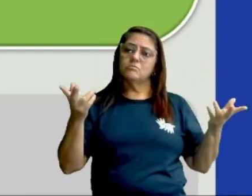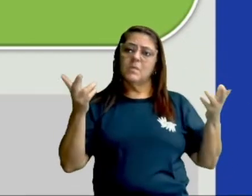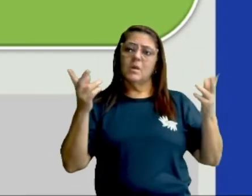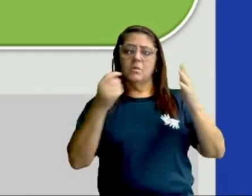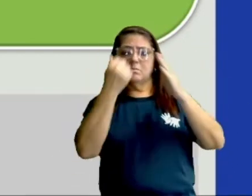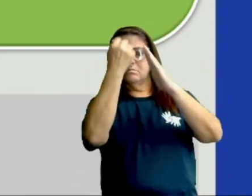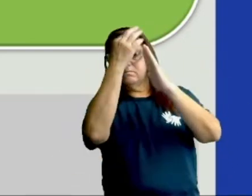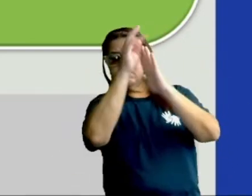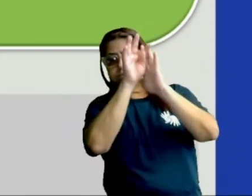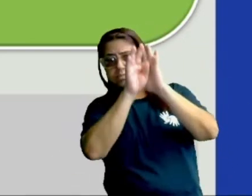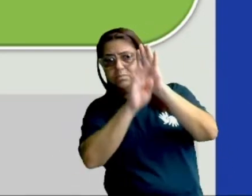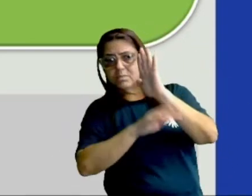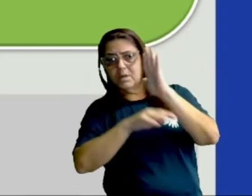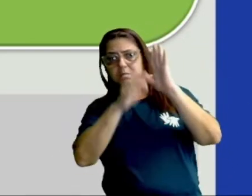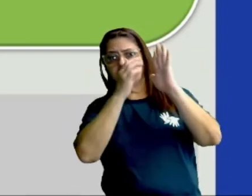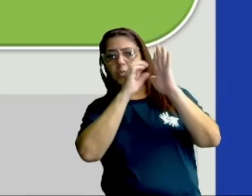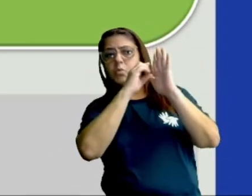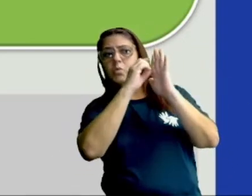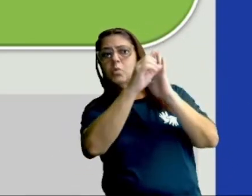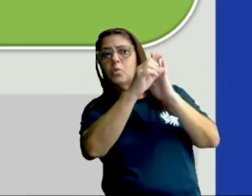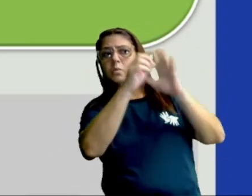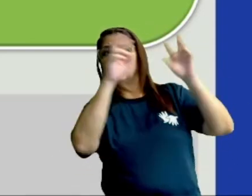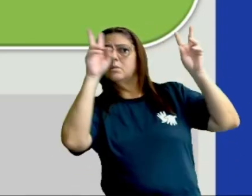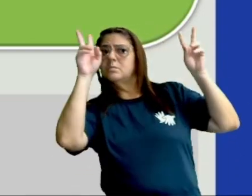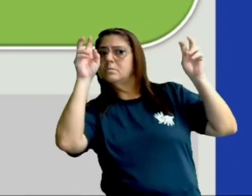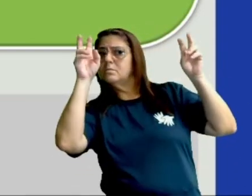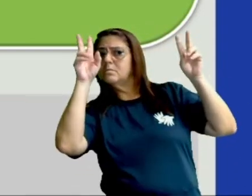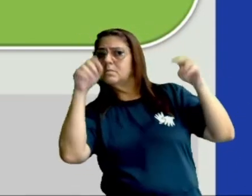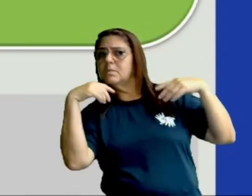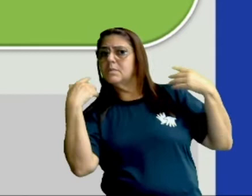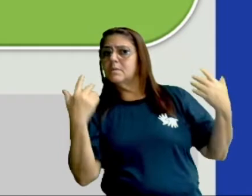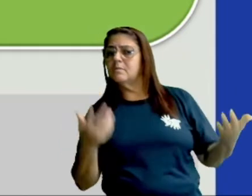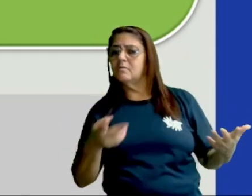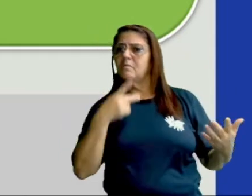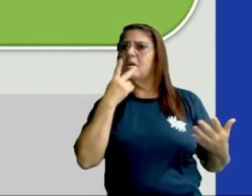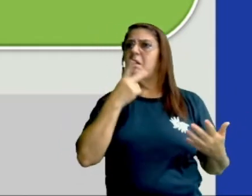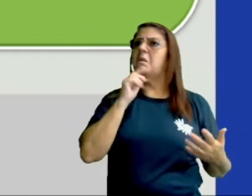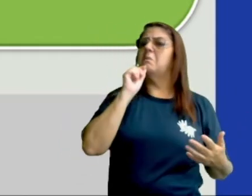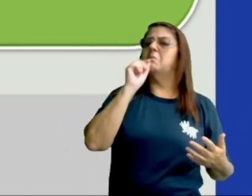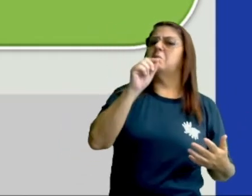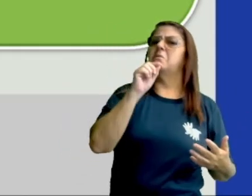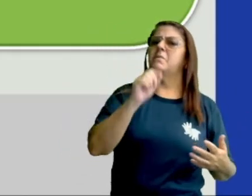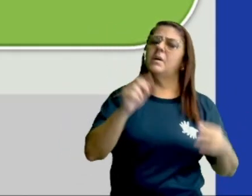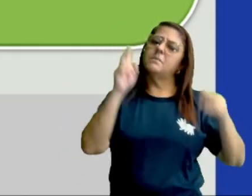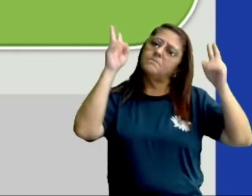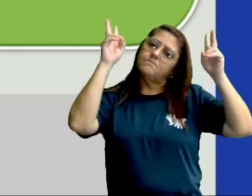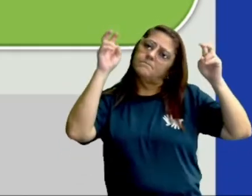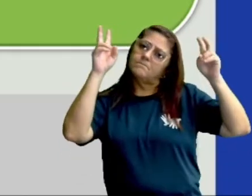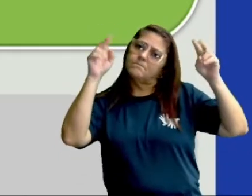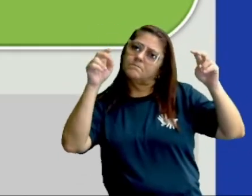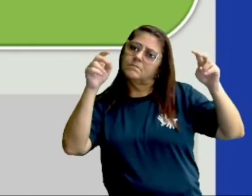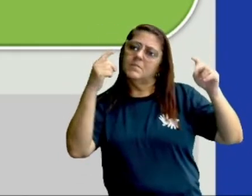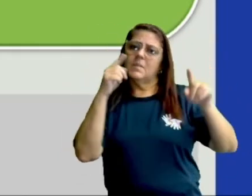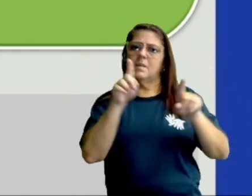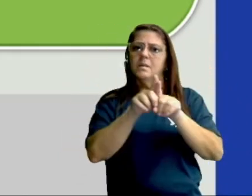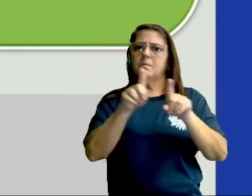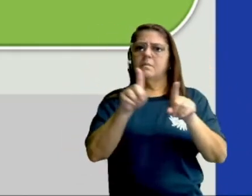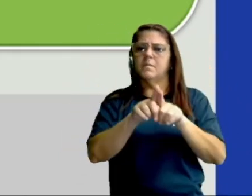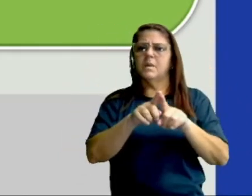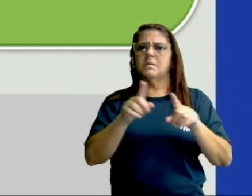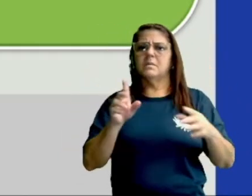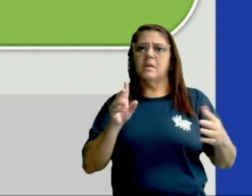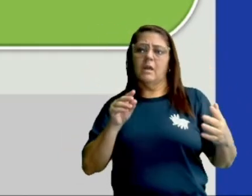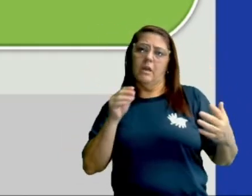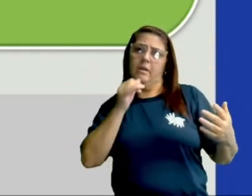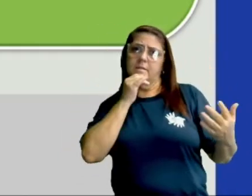vai mandar um e-mail, você precisa colocar lá no assunto sobre o que você está falando. Além também de anexo, o que seria isso,